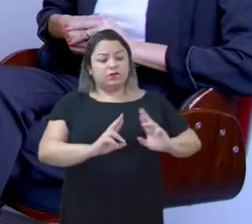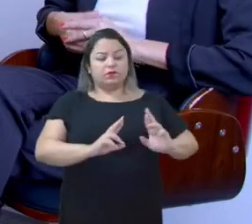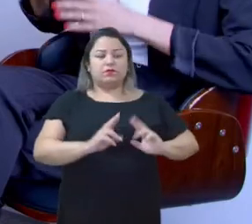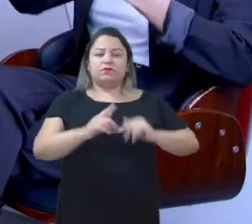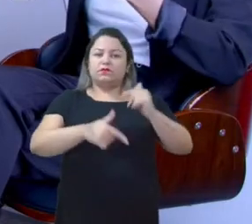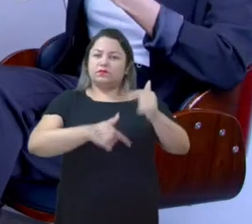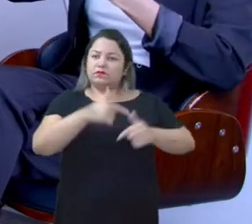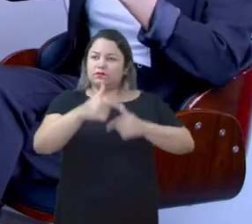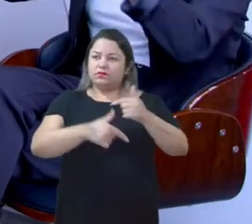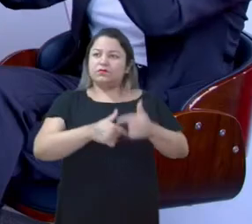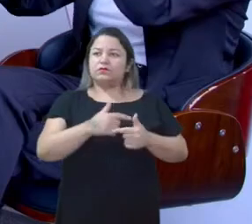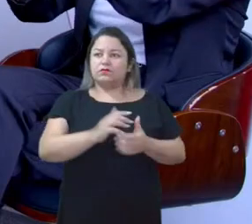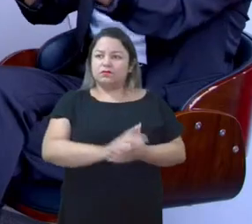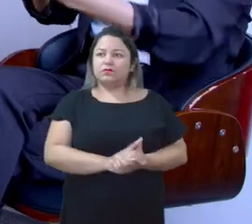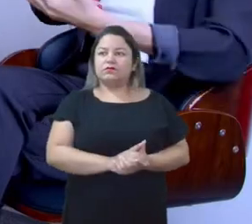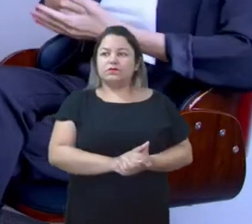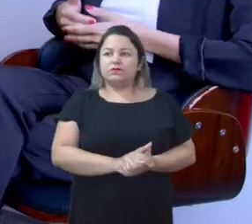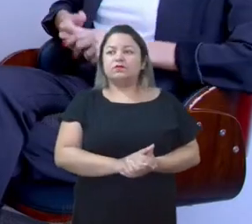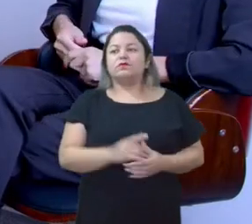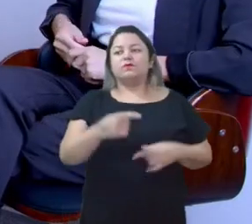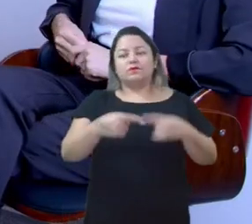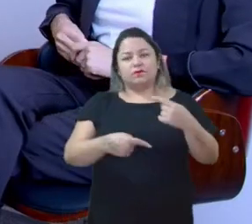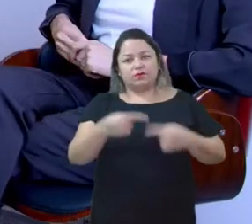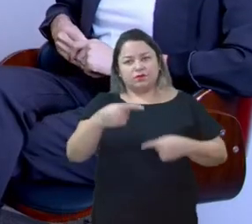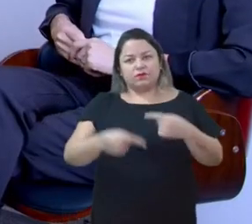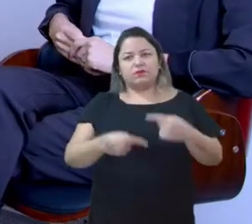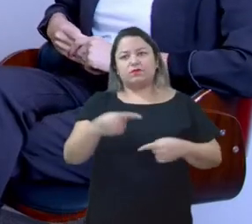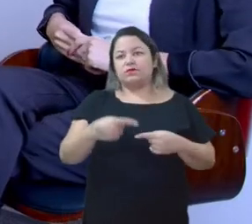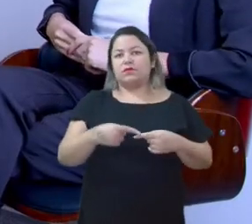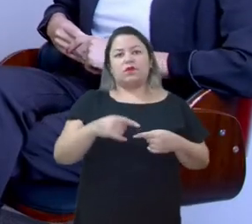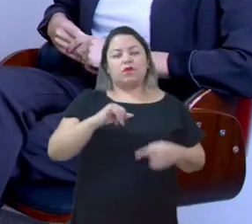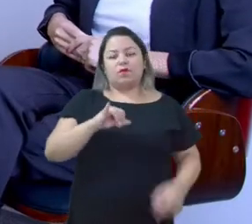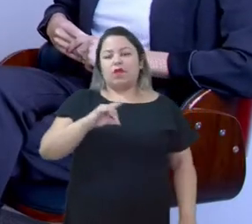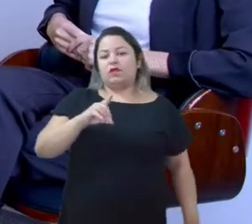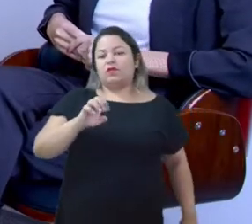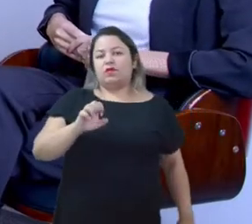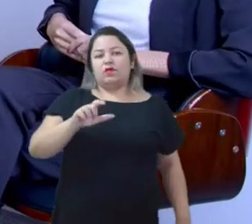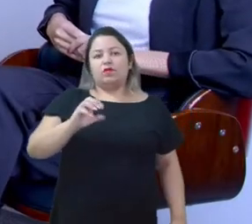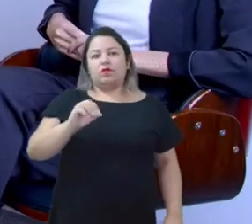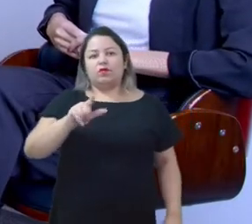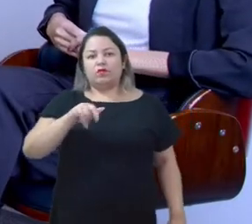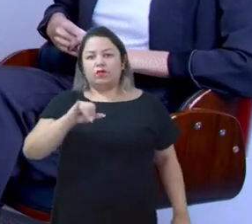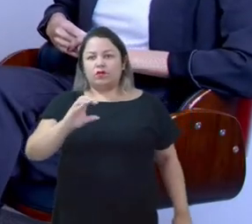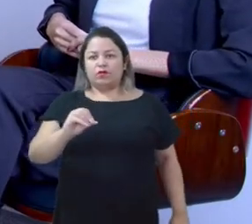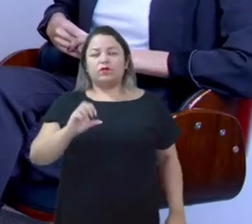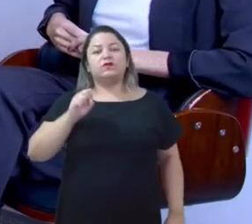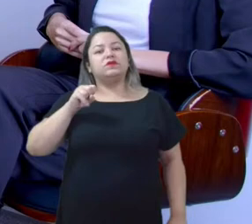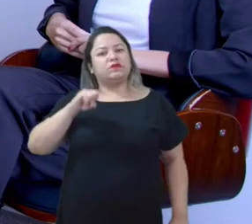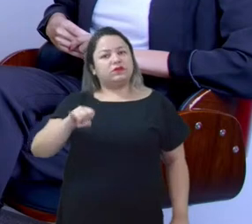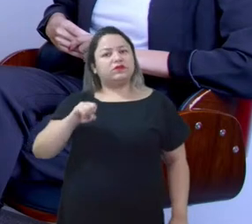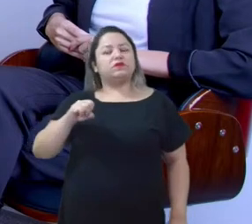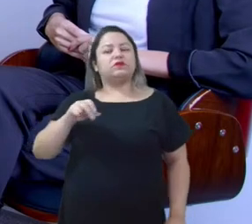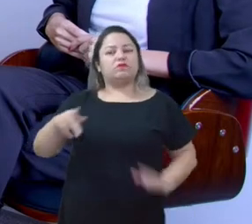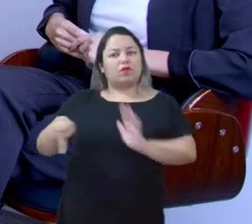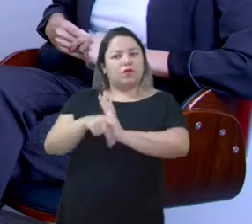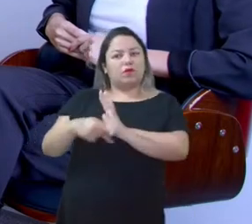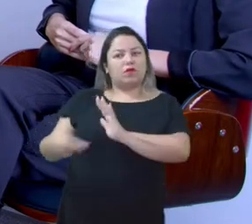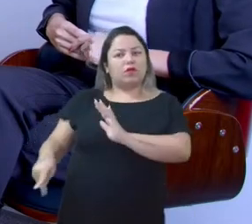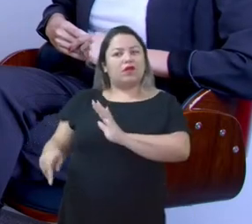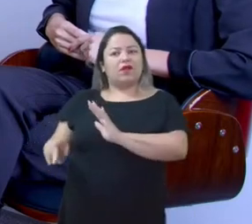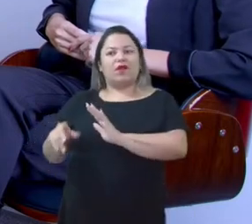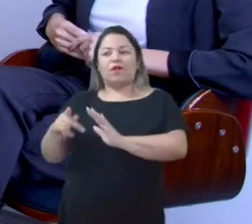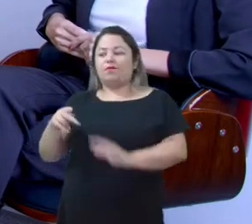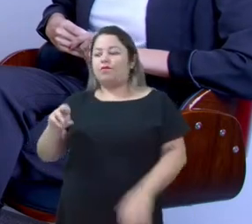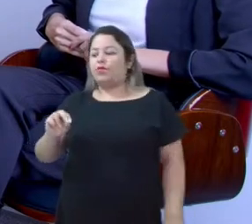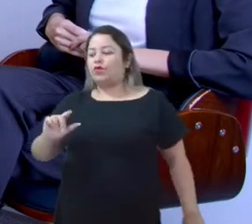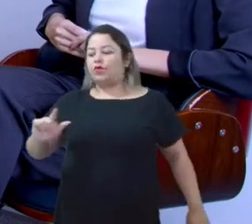trabalho. Isso não é um debate, isso não é um debate ideológico. Se for ideológico, é